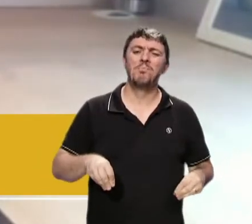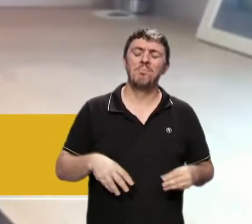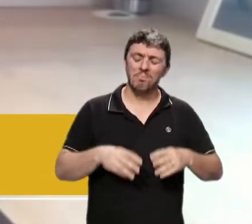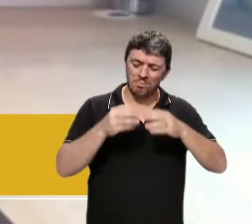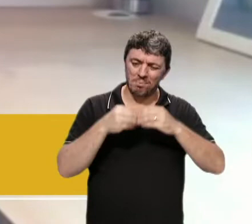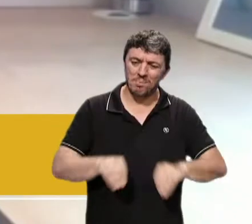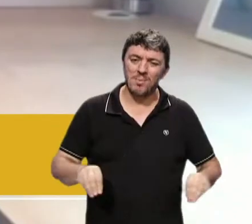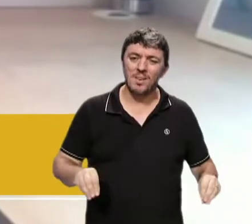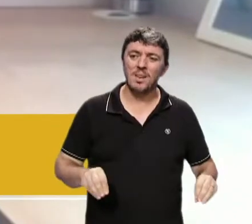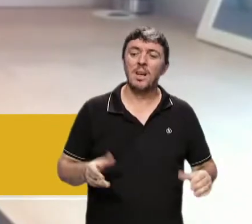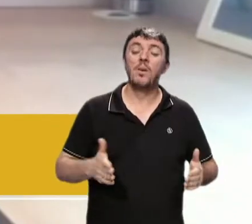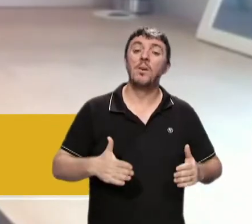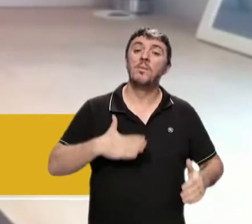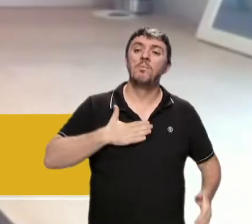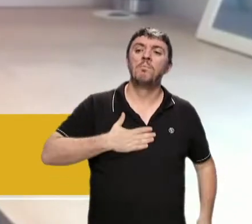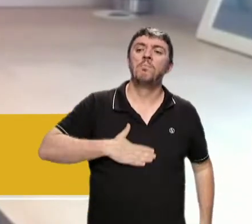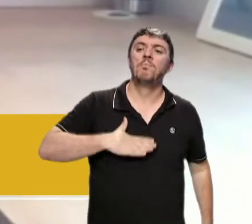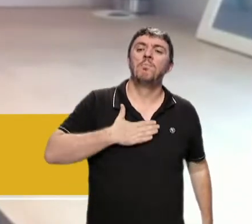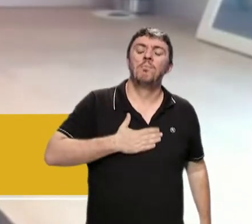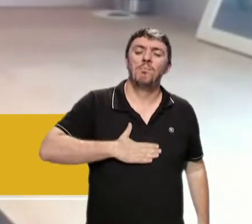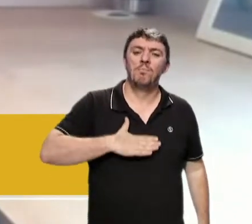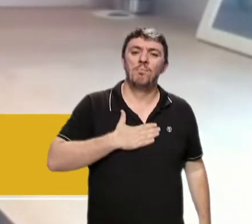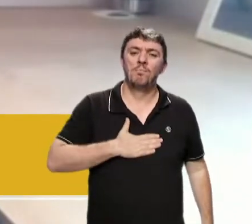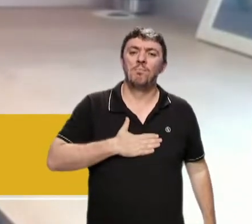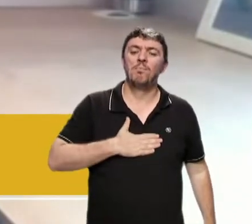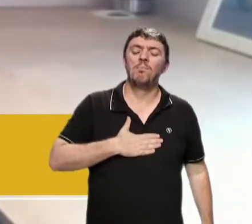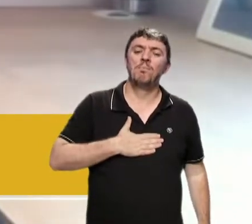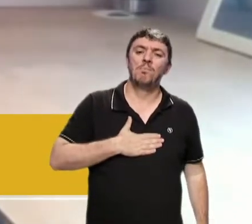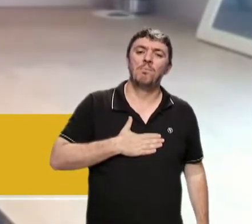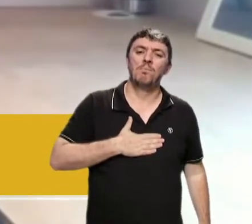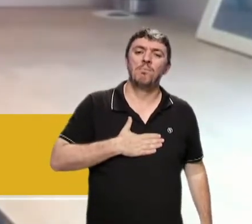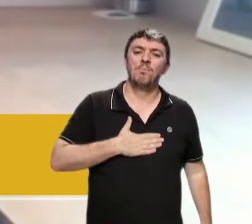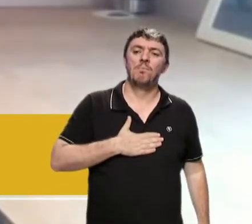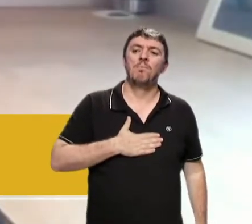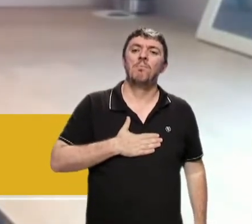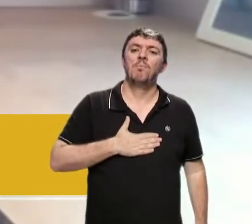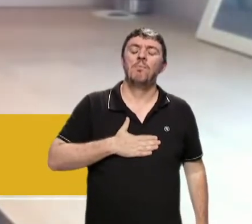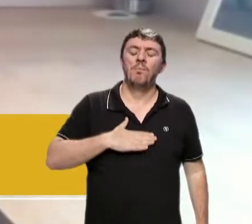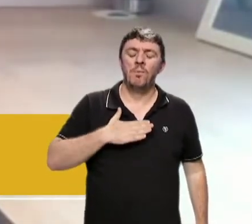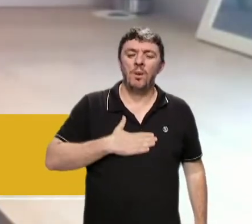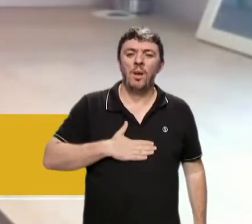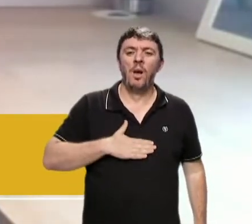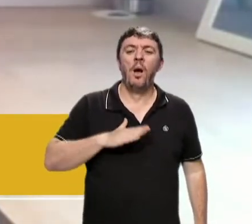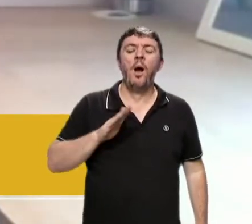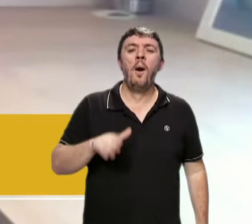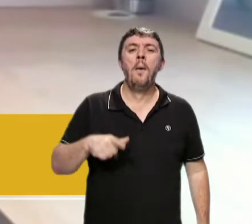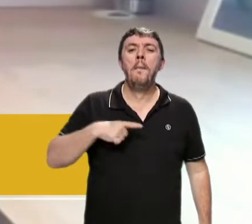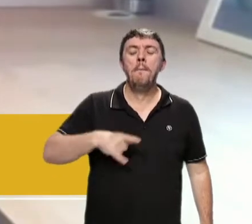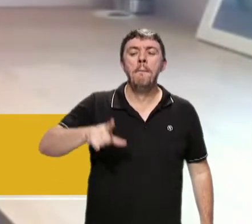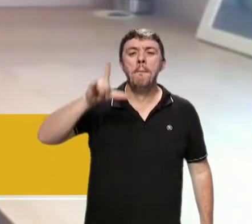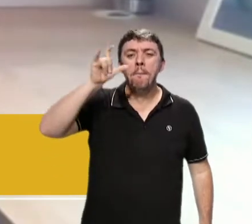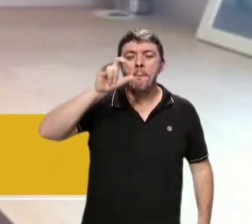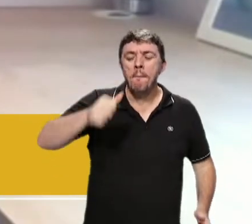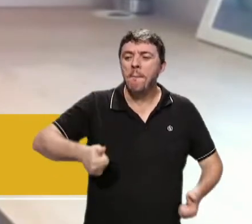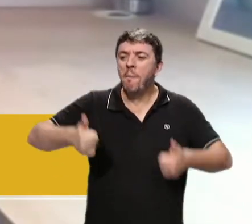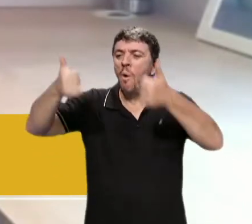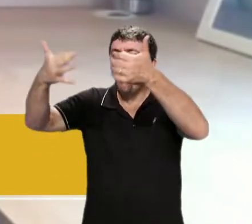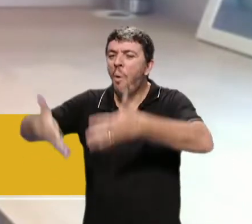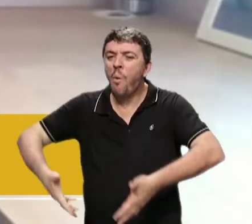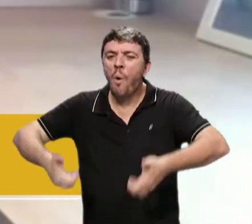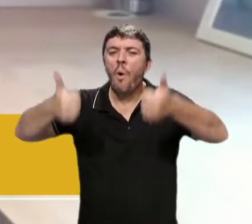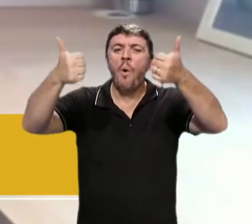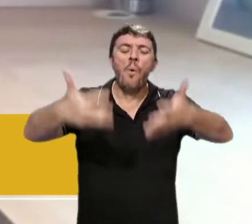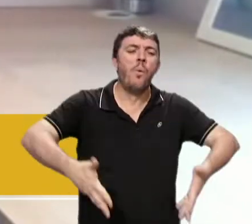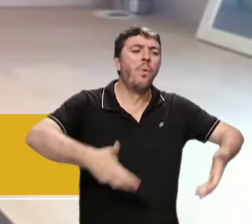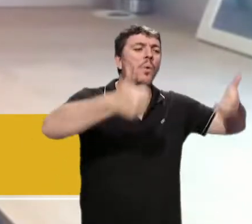é o tempo de puxar, que nem eu falei, eles tiveram que recuar. Eles estão dando várias entrevistas, principalmente o diretor do